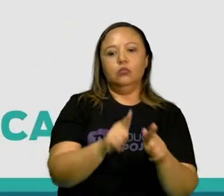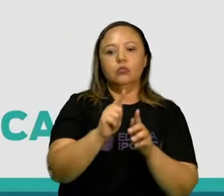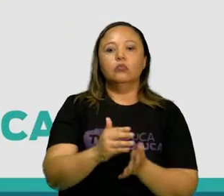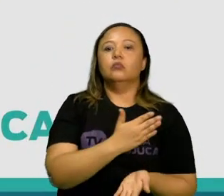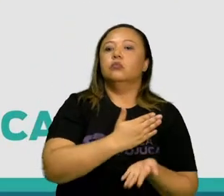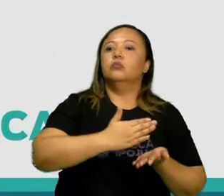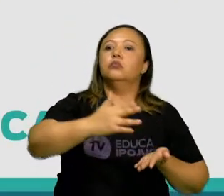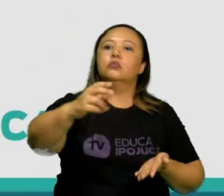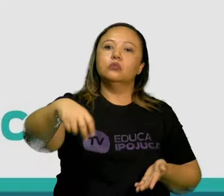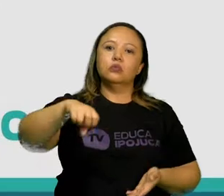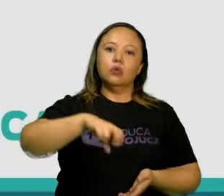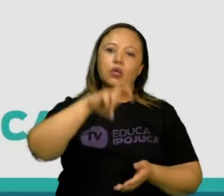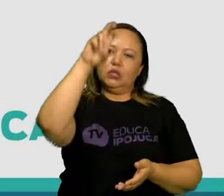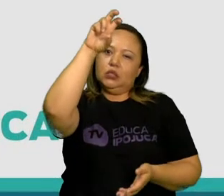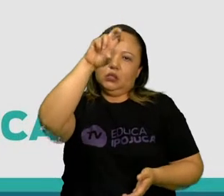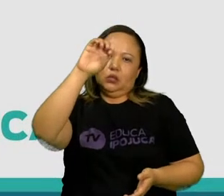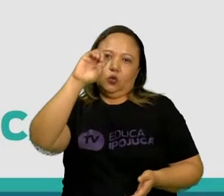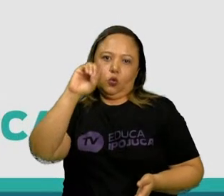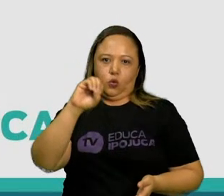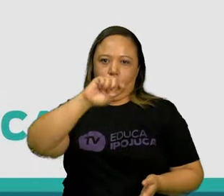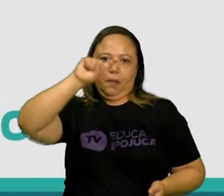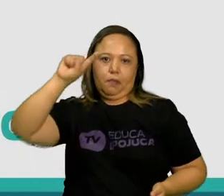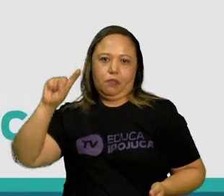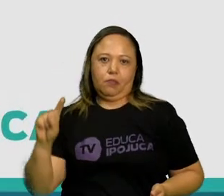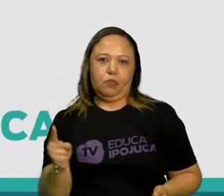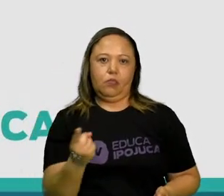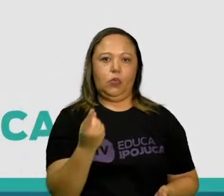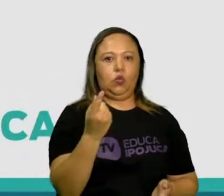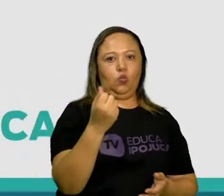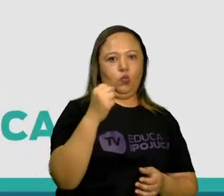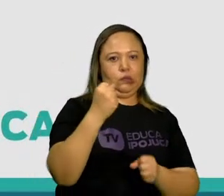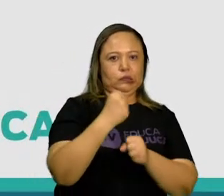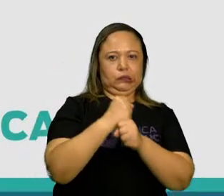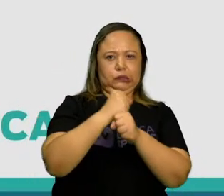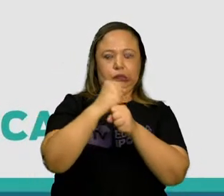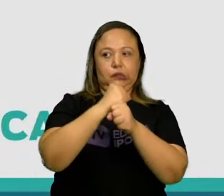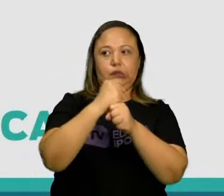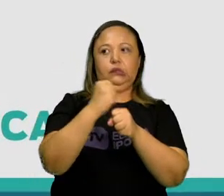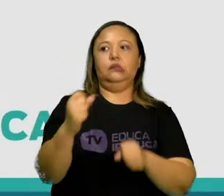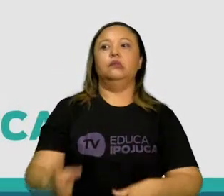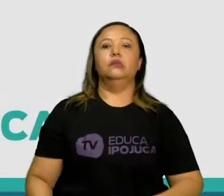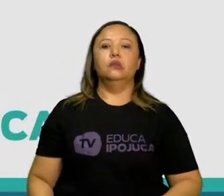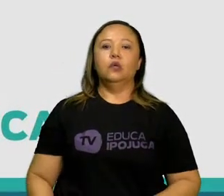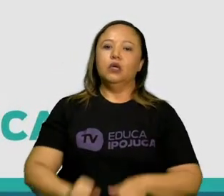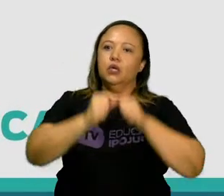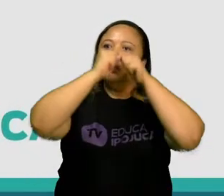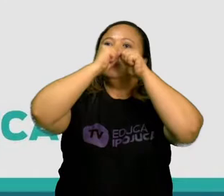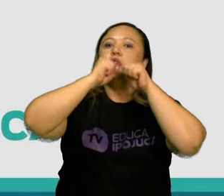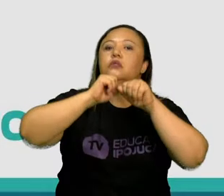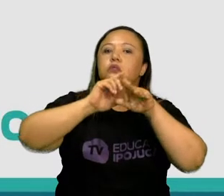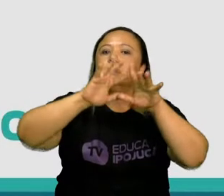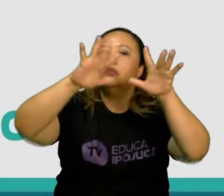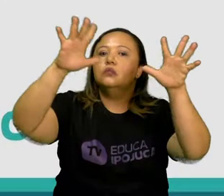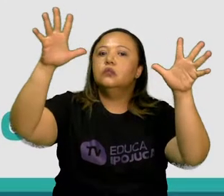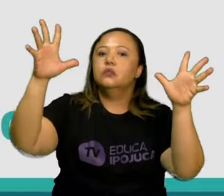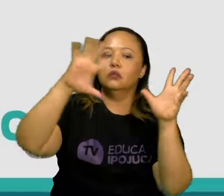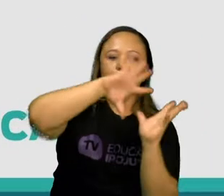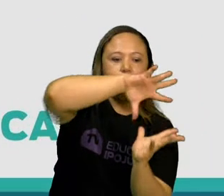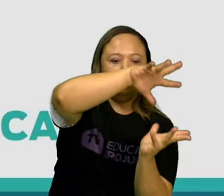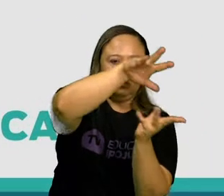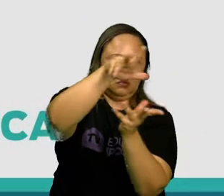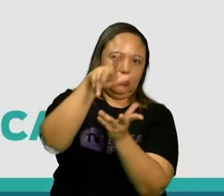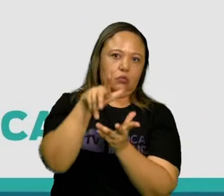as primeiras manifestações foram feitas no continente africano, expandindo-se pelo mundo com